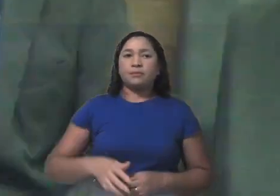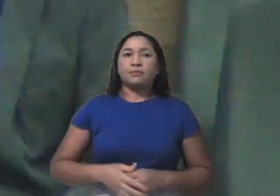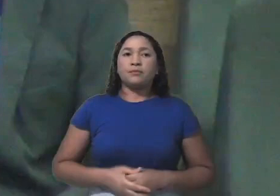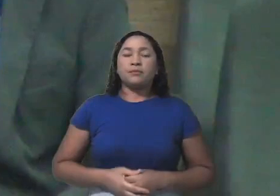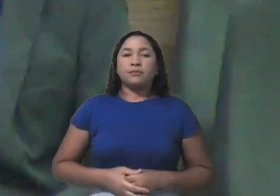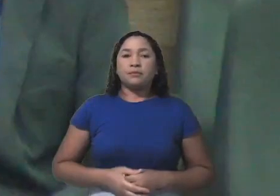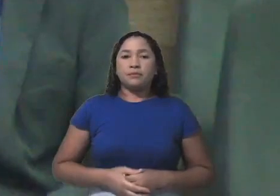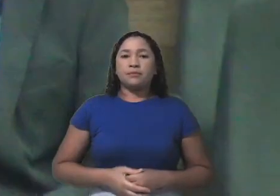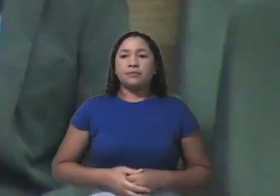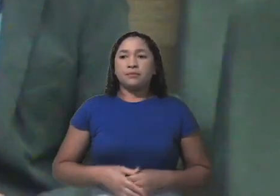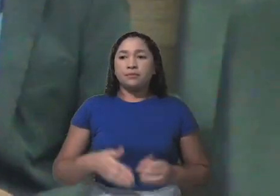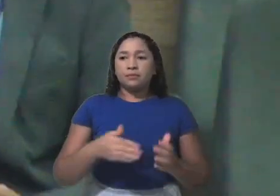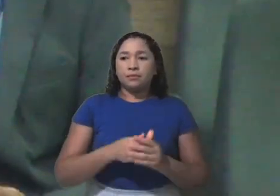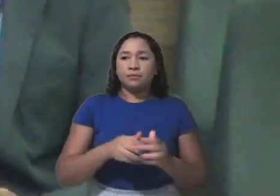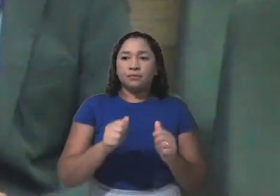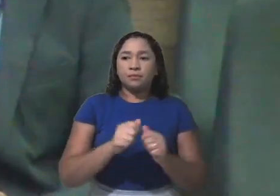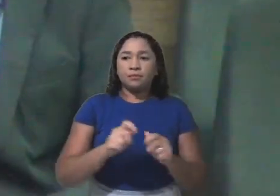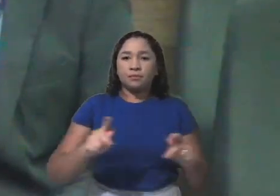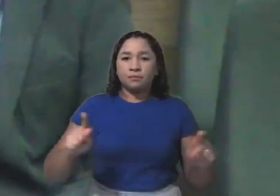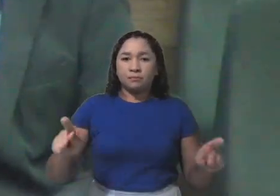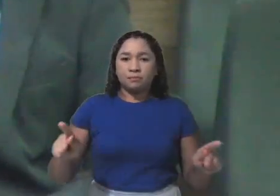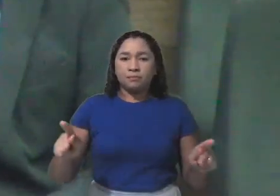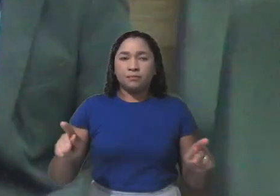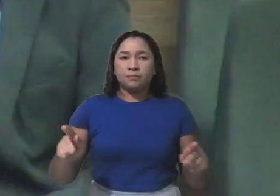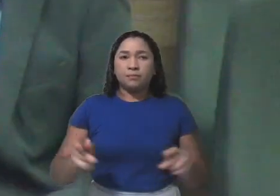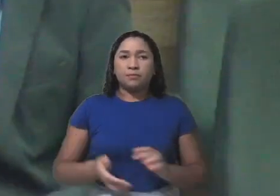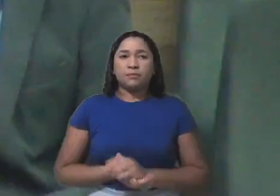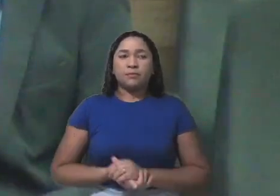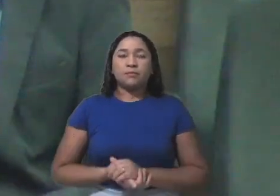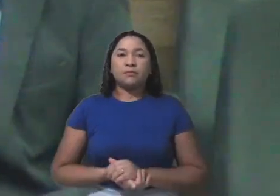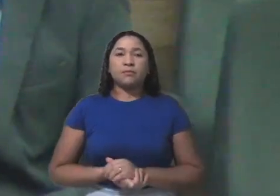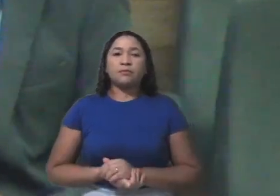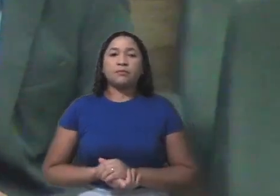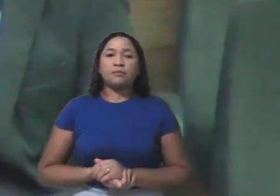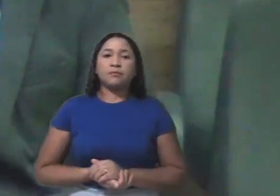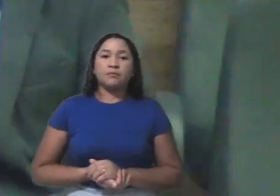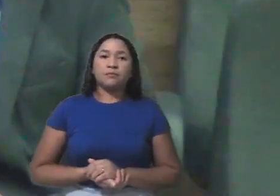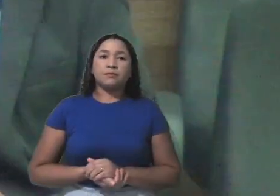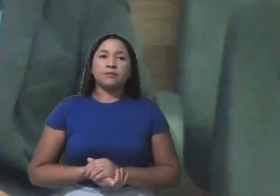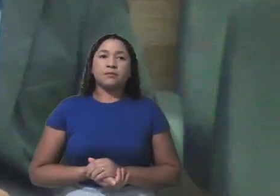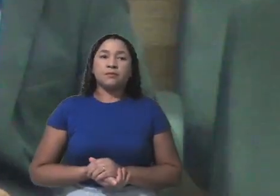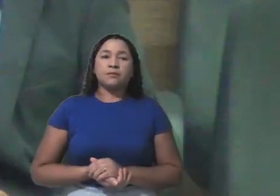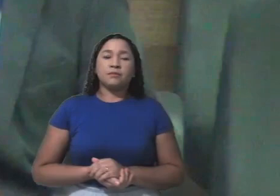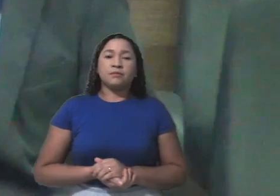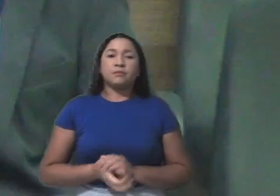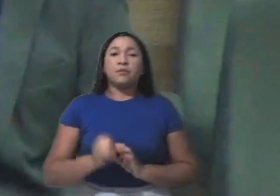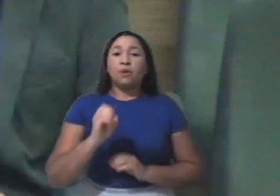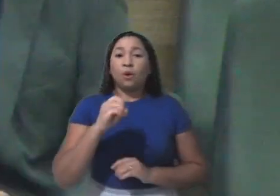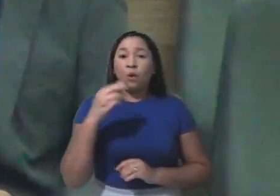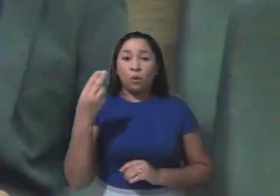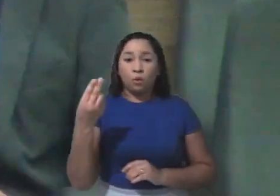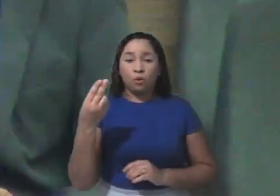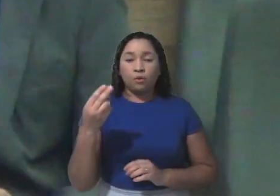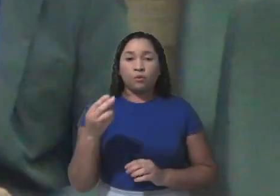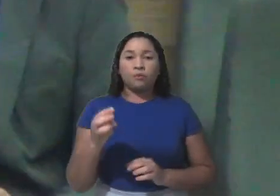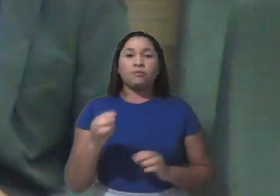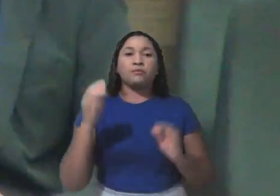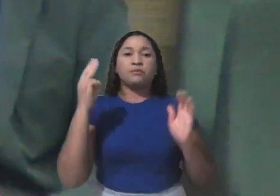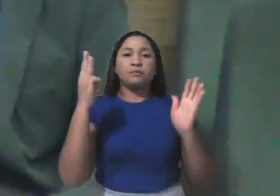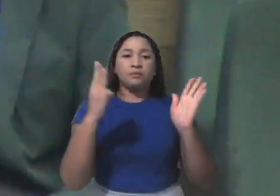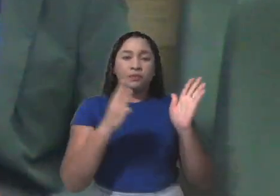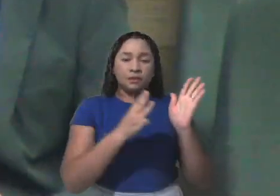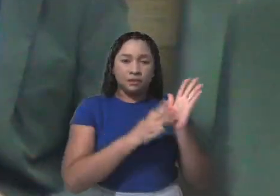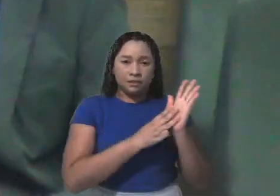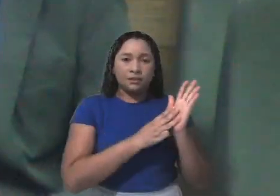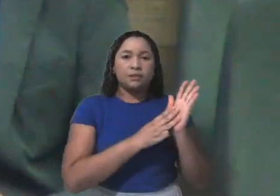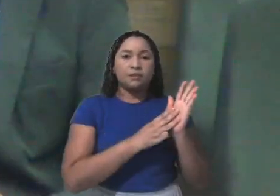Então, para nós crermos que a vinda de Cristo, a segunda vinda de Cristo é em